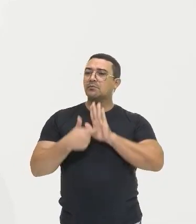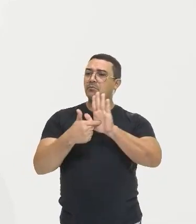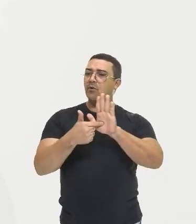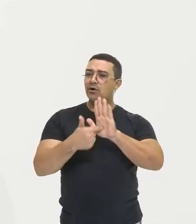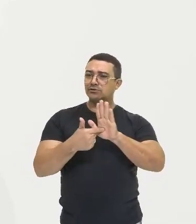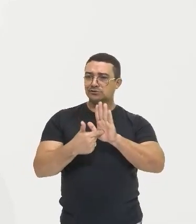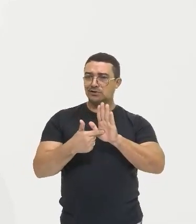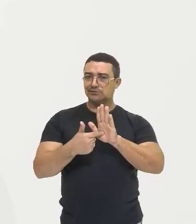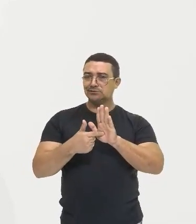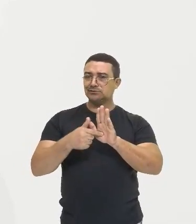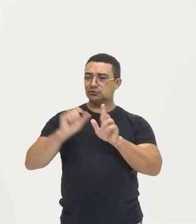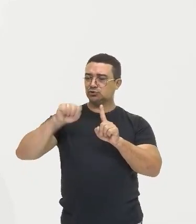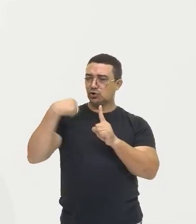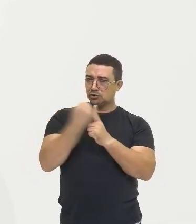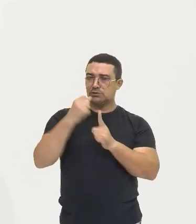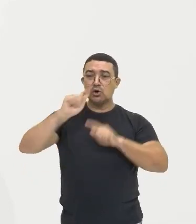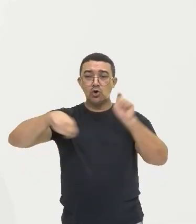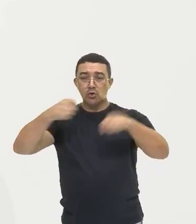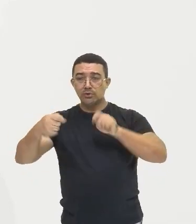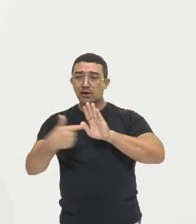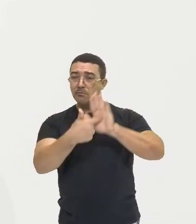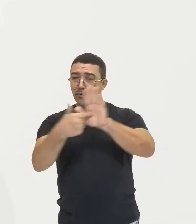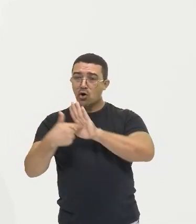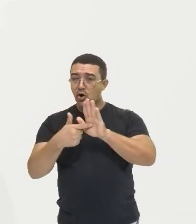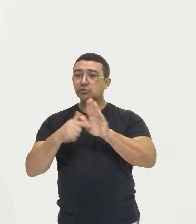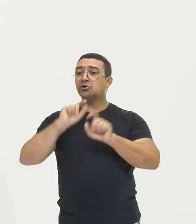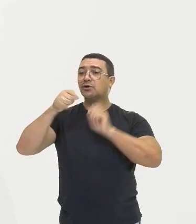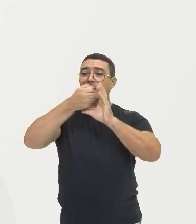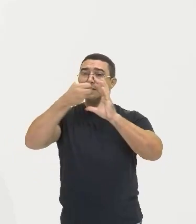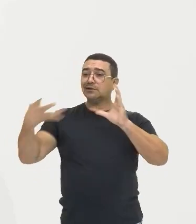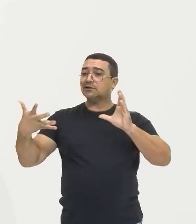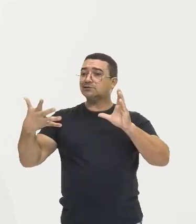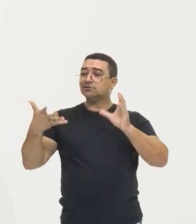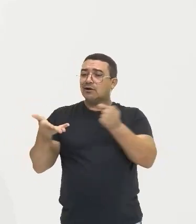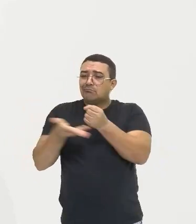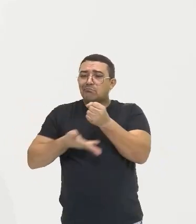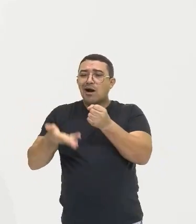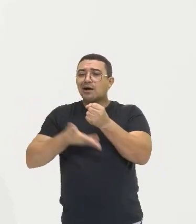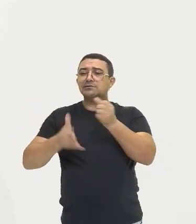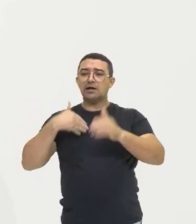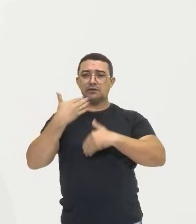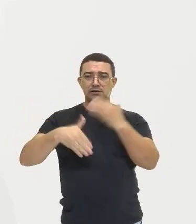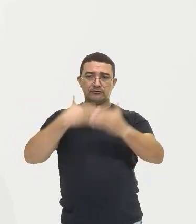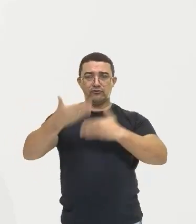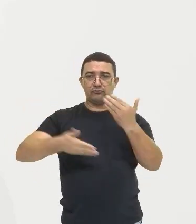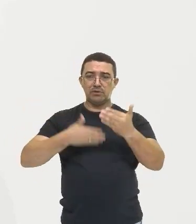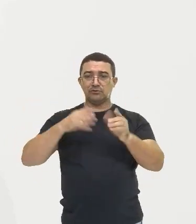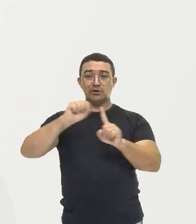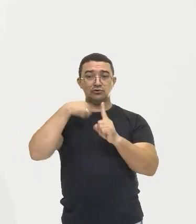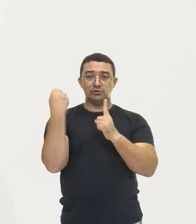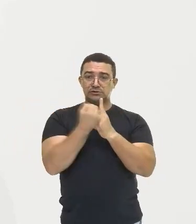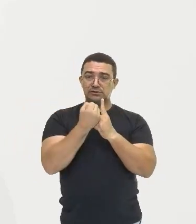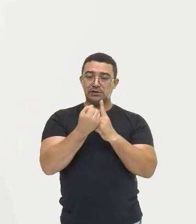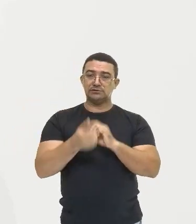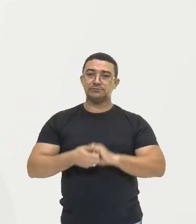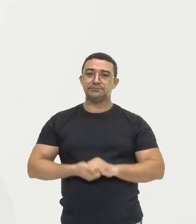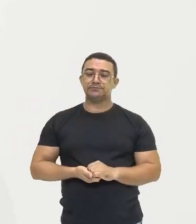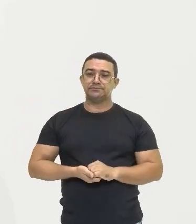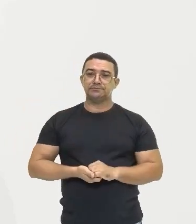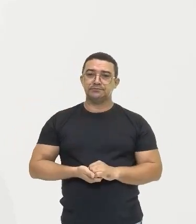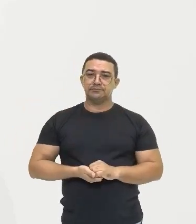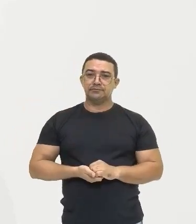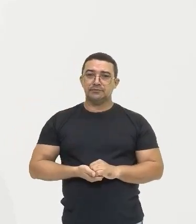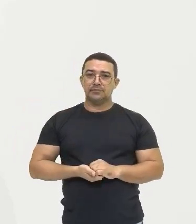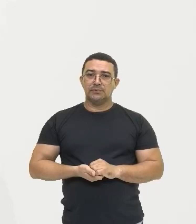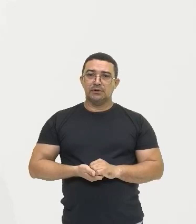vão apontar as características básicas do desenvolvimento das sociedades, tá certo? Então, é